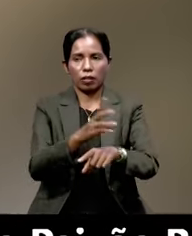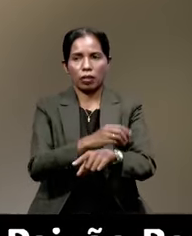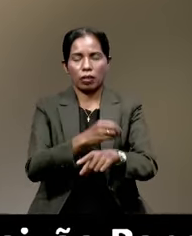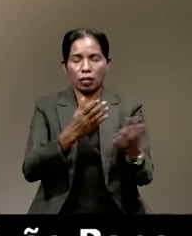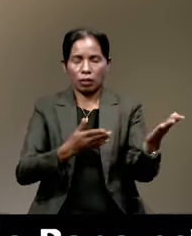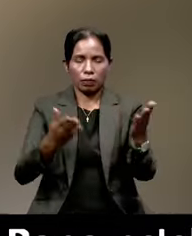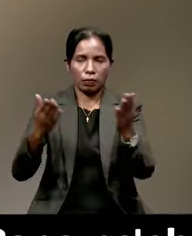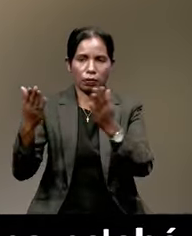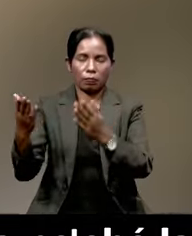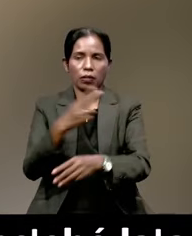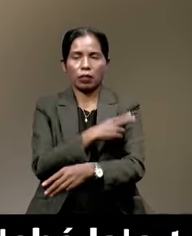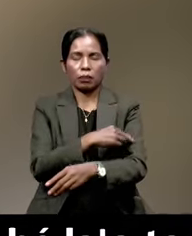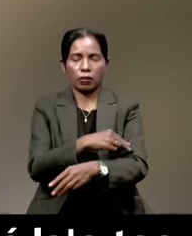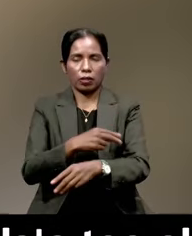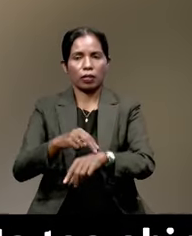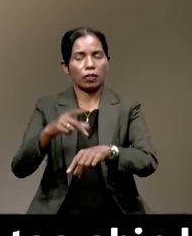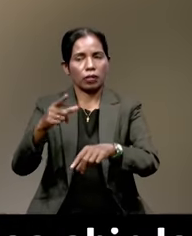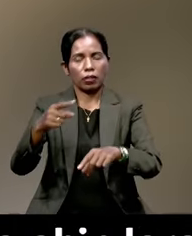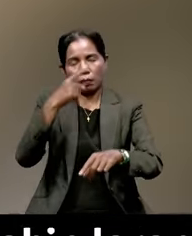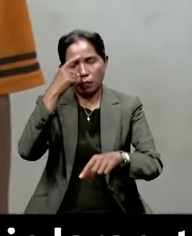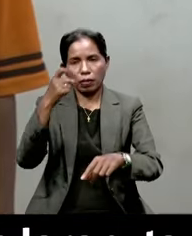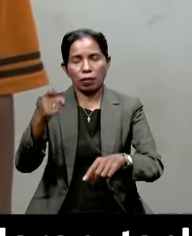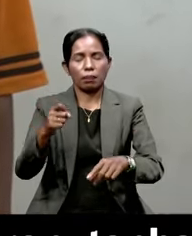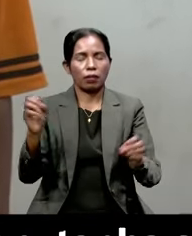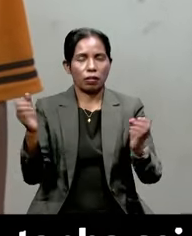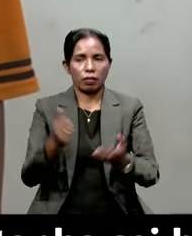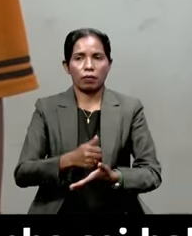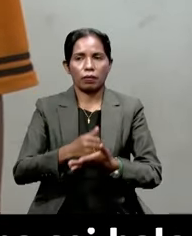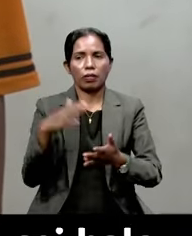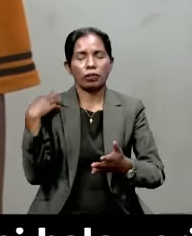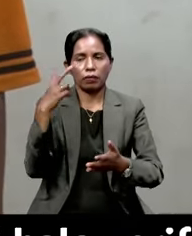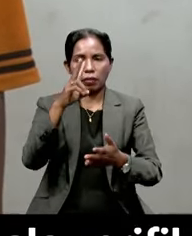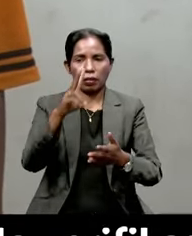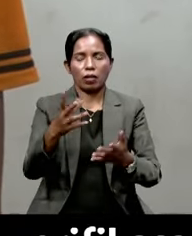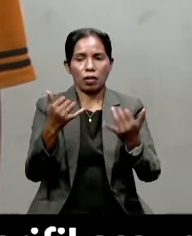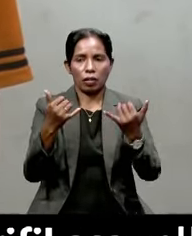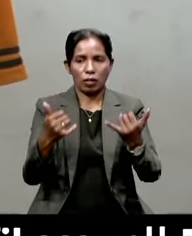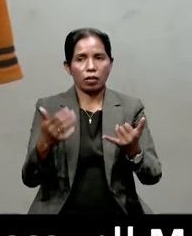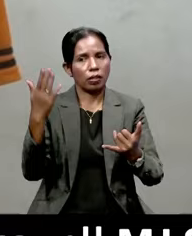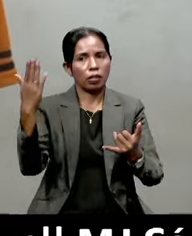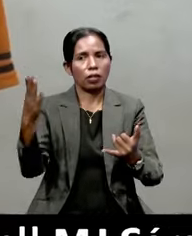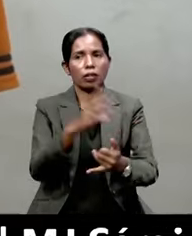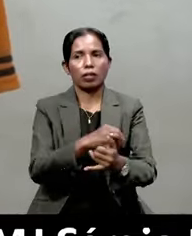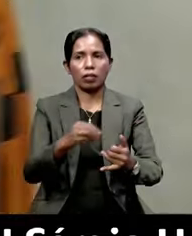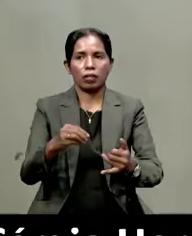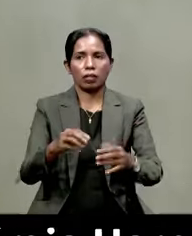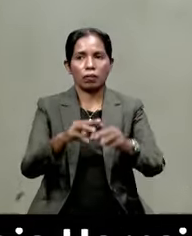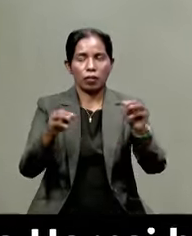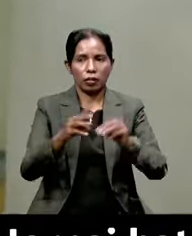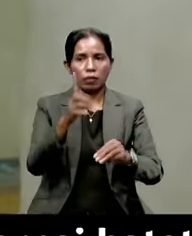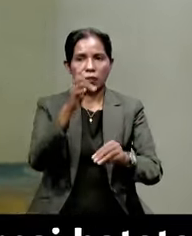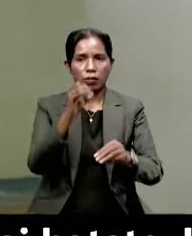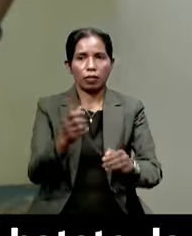evacuar matibian ba hospital nacional, me bela consegue salva. Jovem em rua refere agora de down e a rela cela comando município dele,